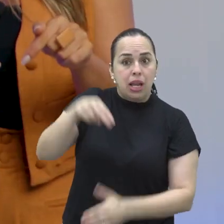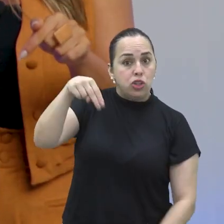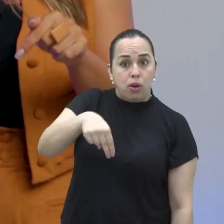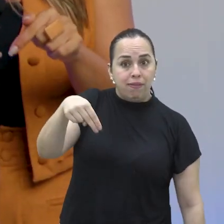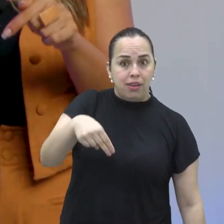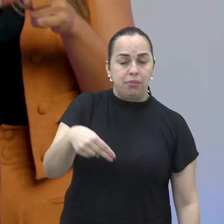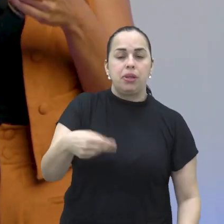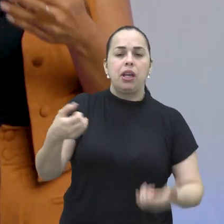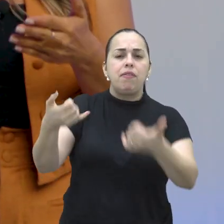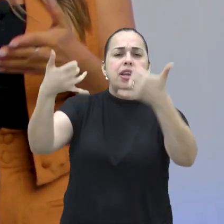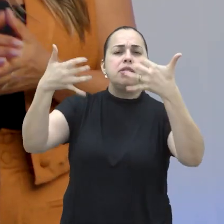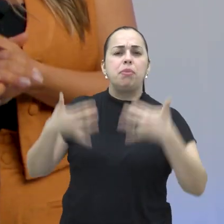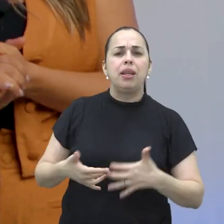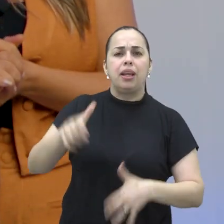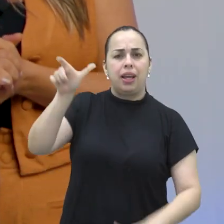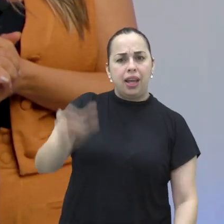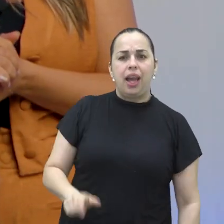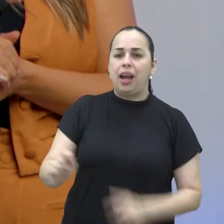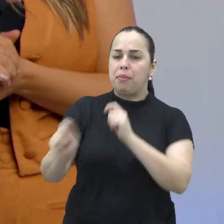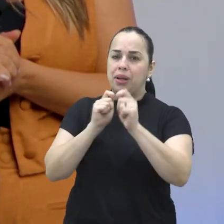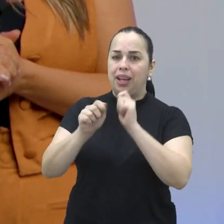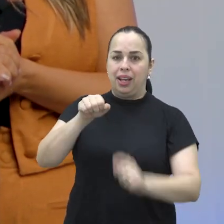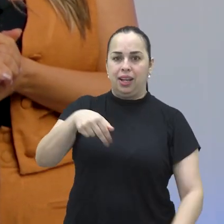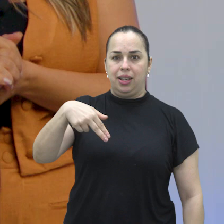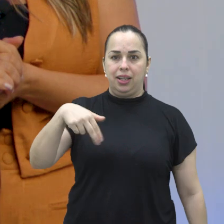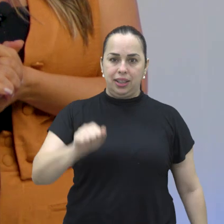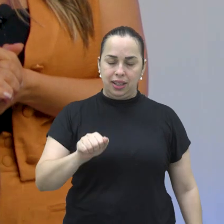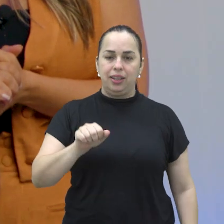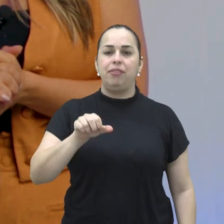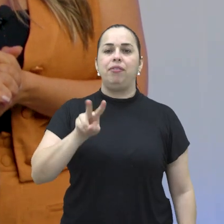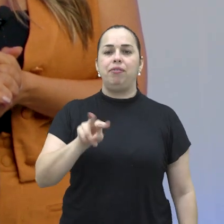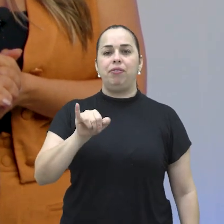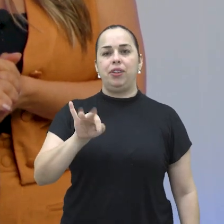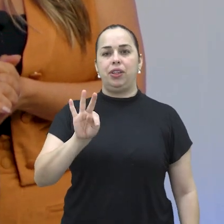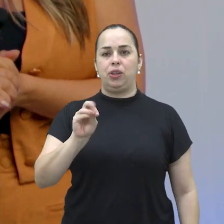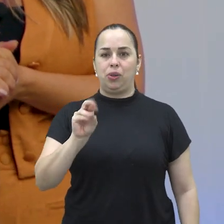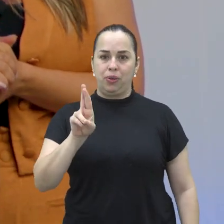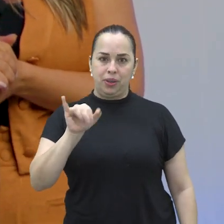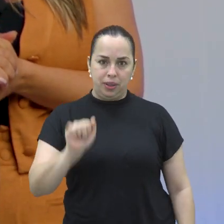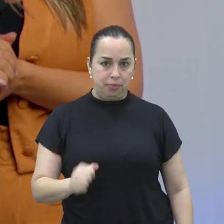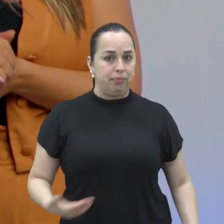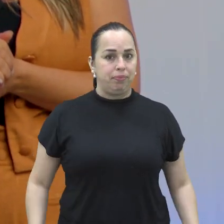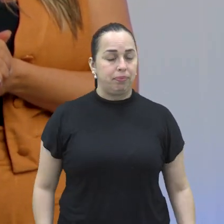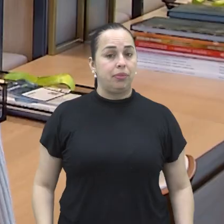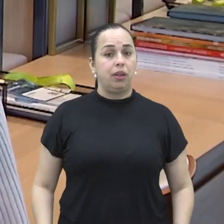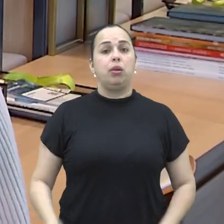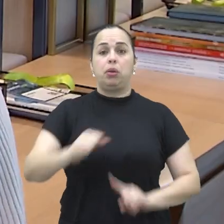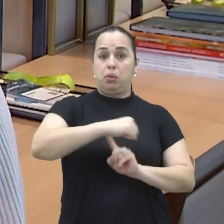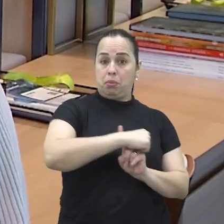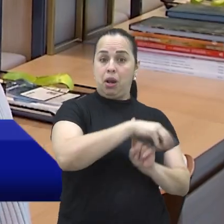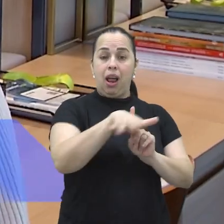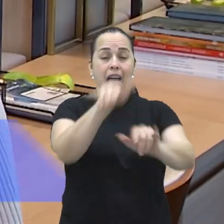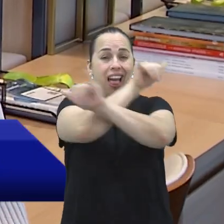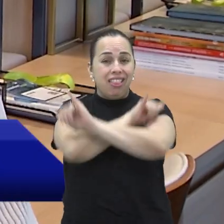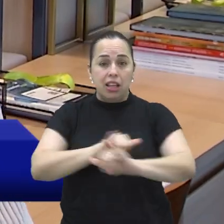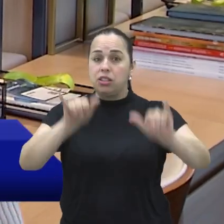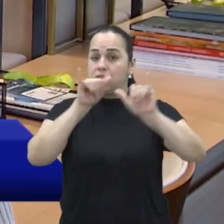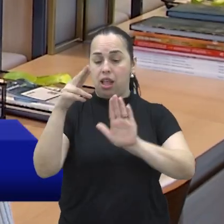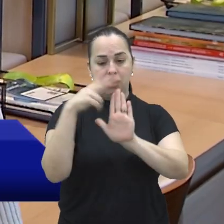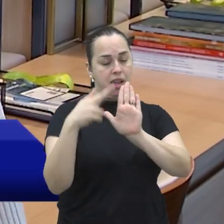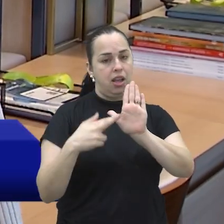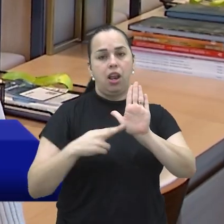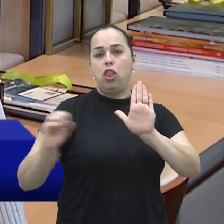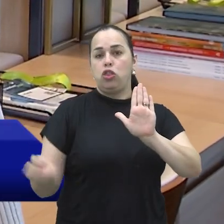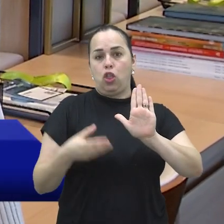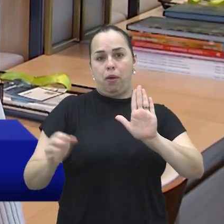em novembro e quem vai trazer informações para a gente é a repórter Ana Vitória Caxias. E o Banco Central anunciou